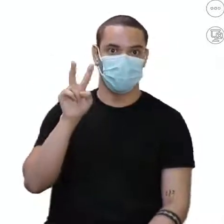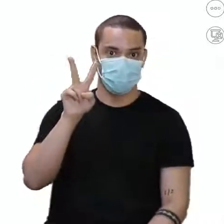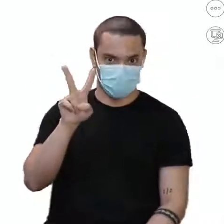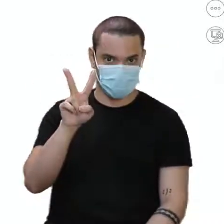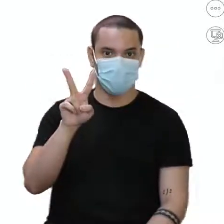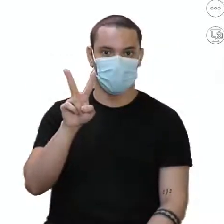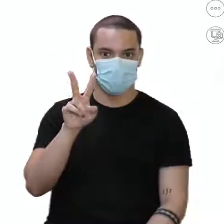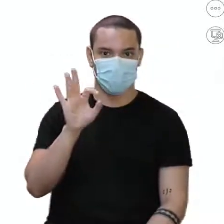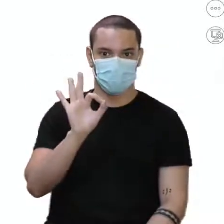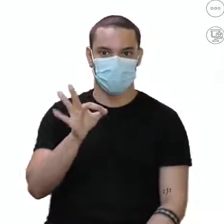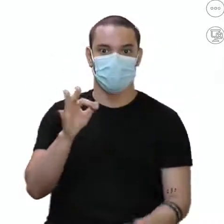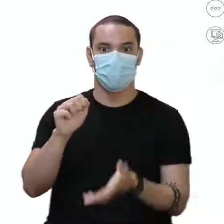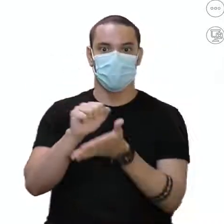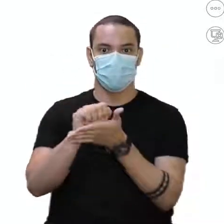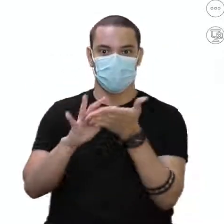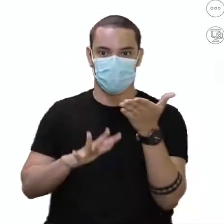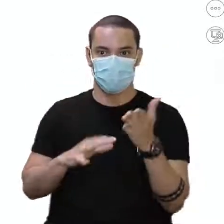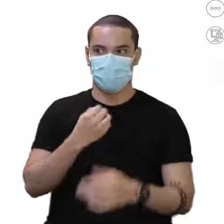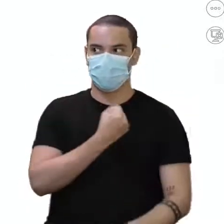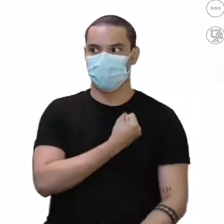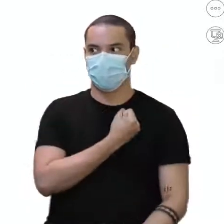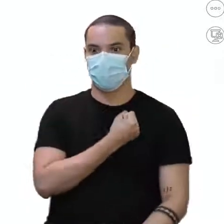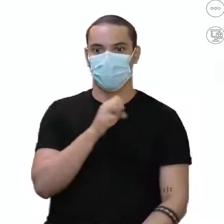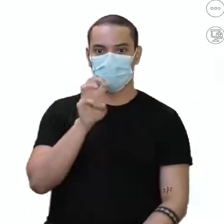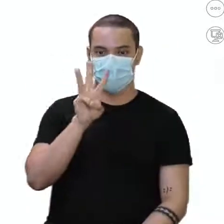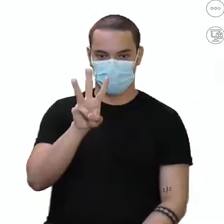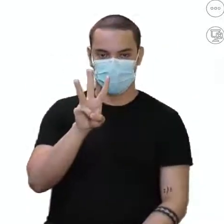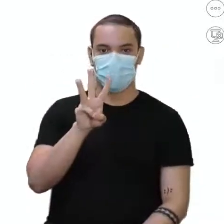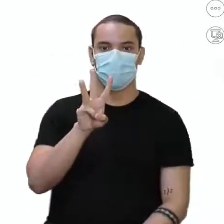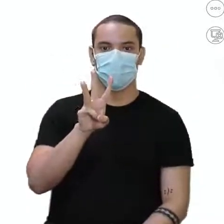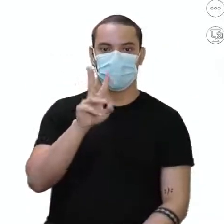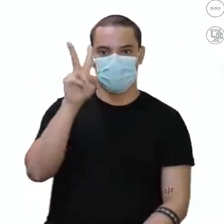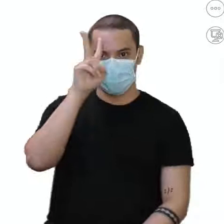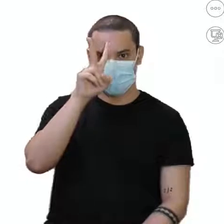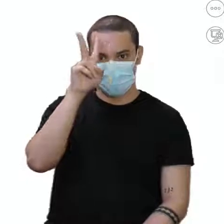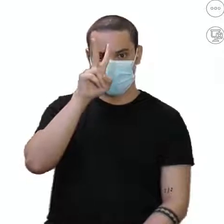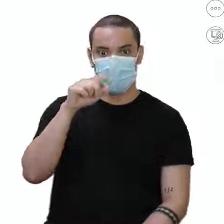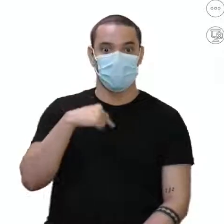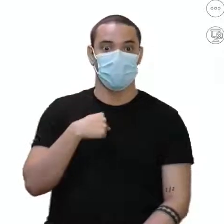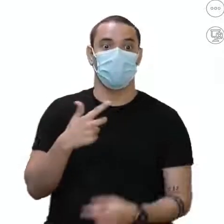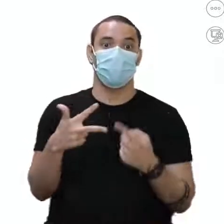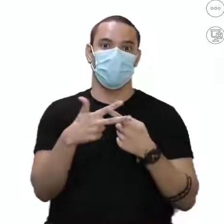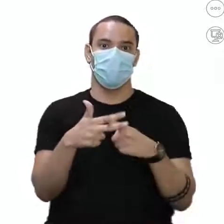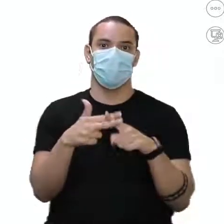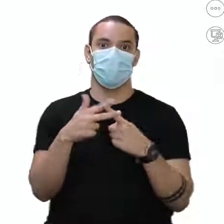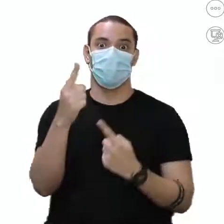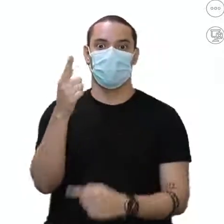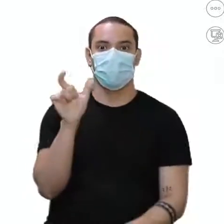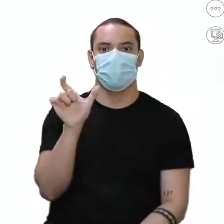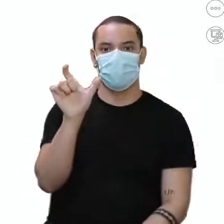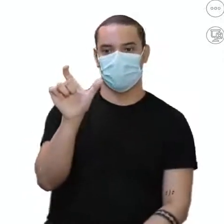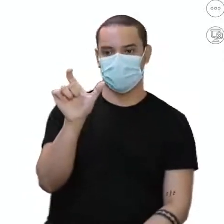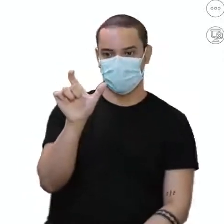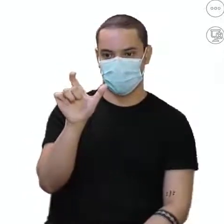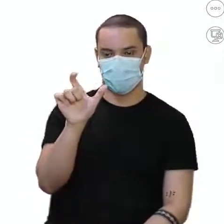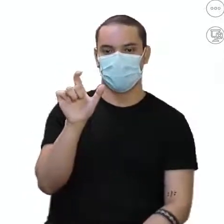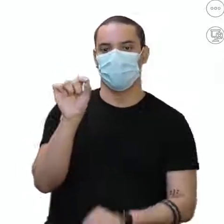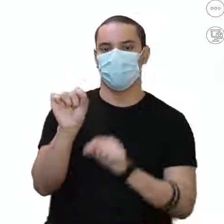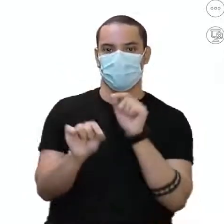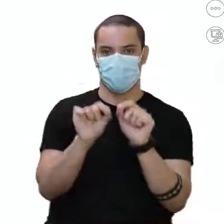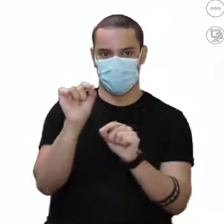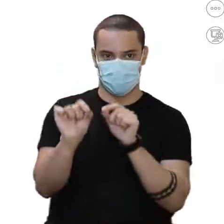3.2, o exercício de número 3. É, onde eu gostaria de corrigir uma palavra com vocês.